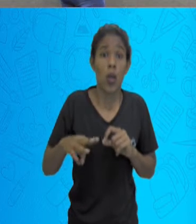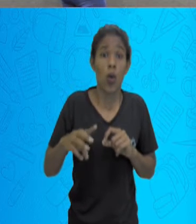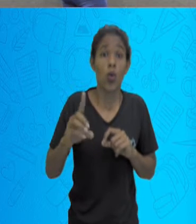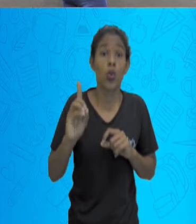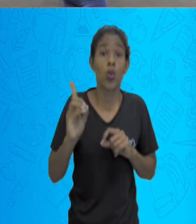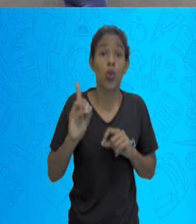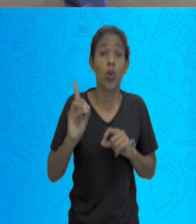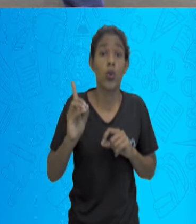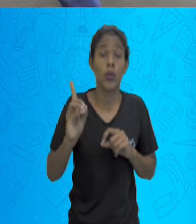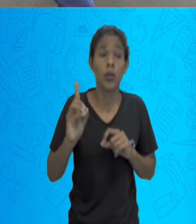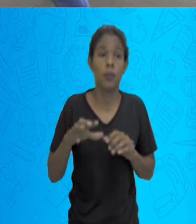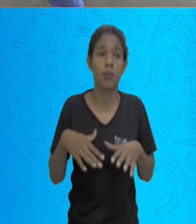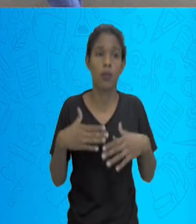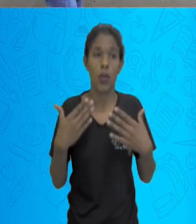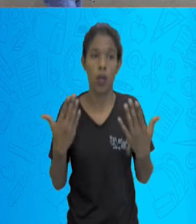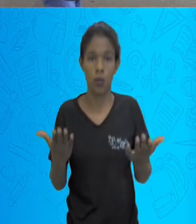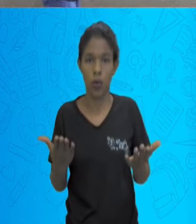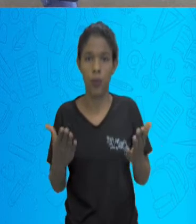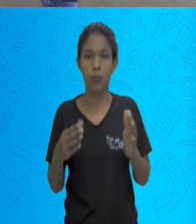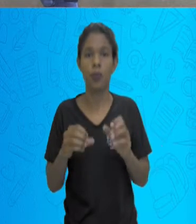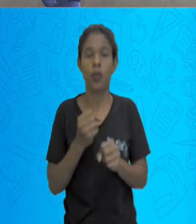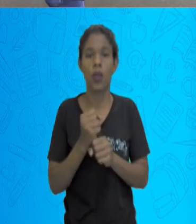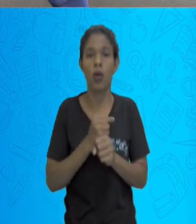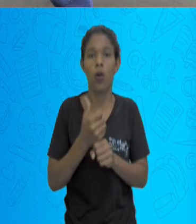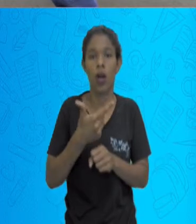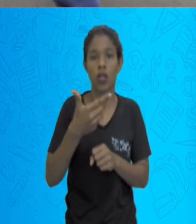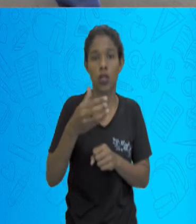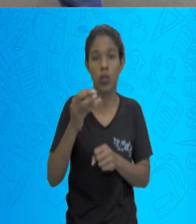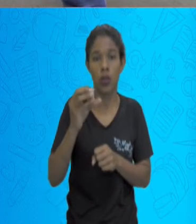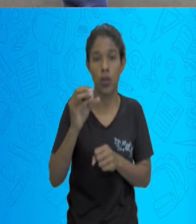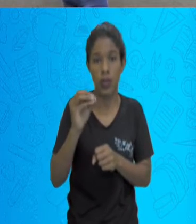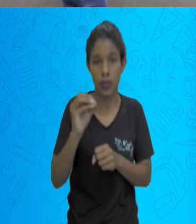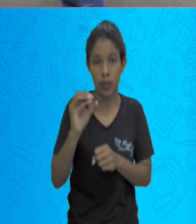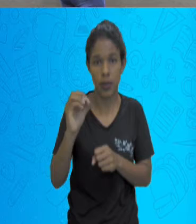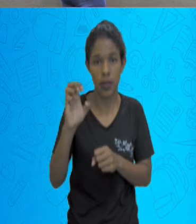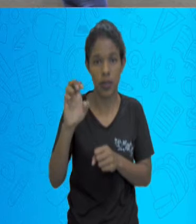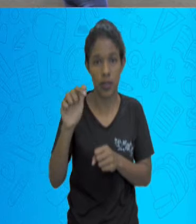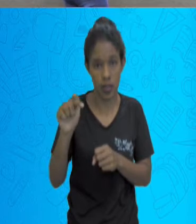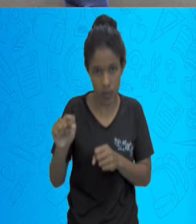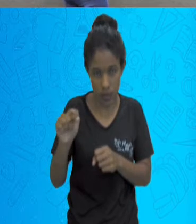em 2007 começou-se a análise.